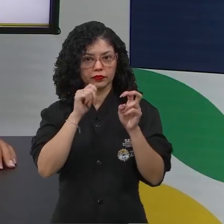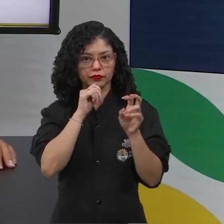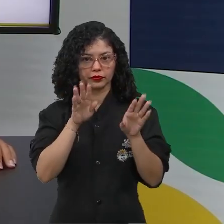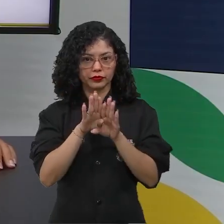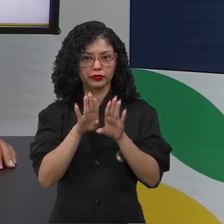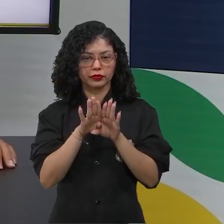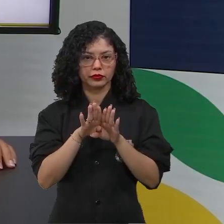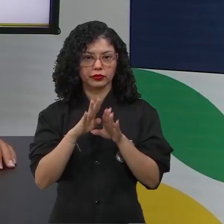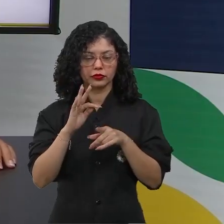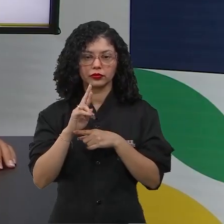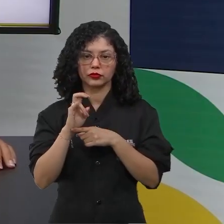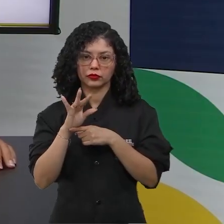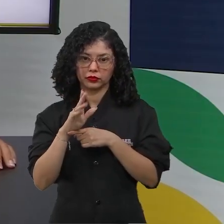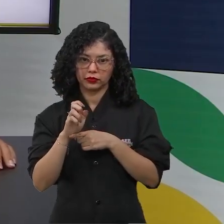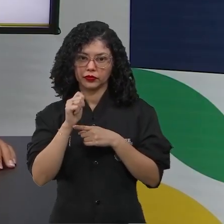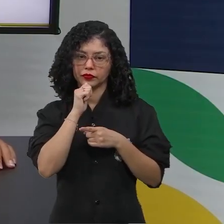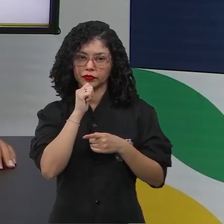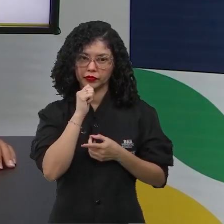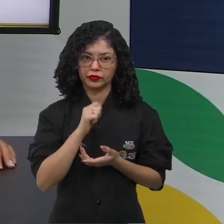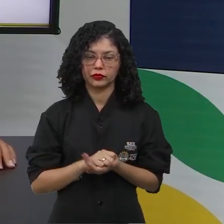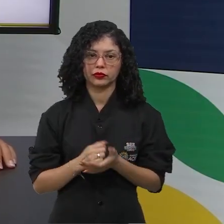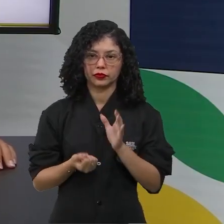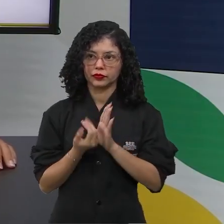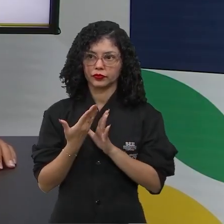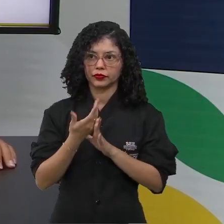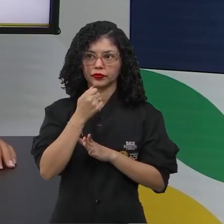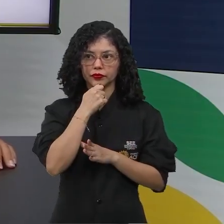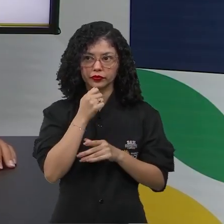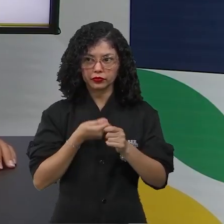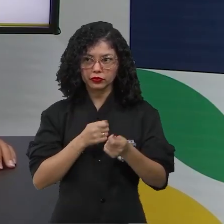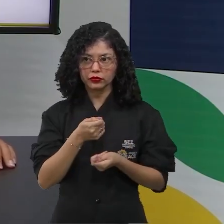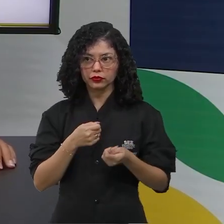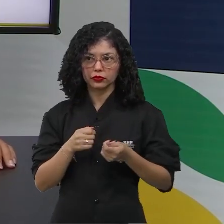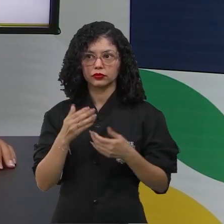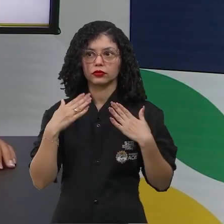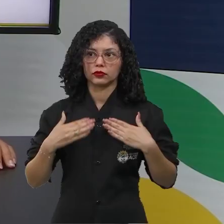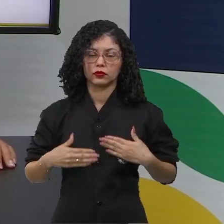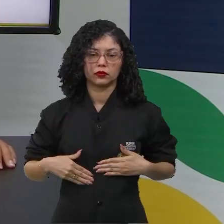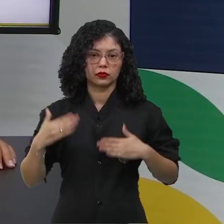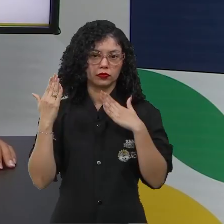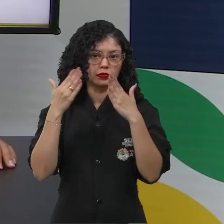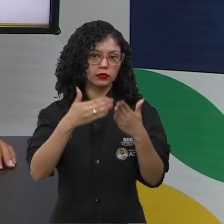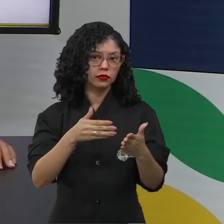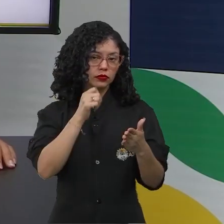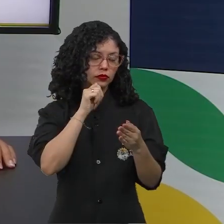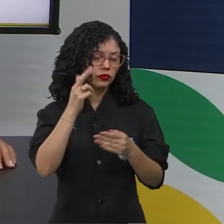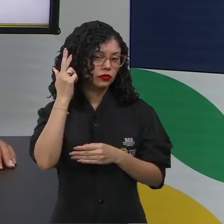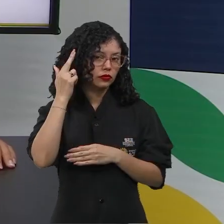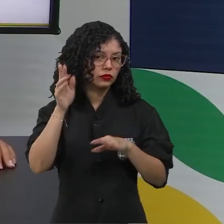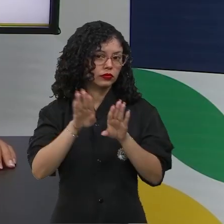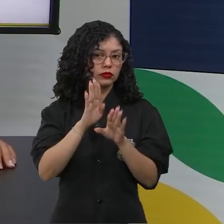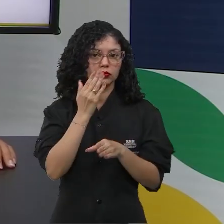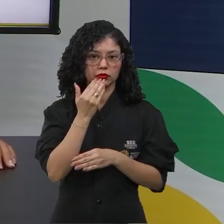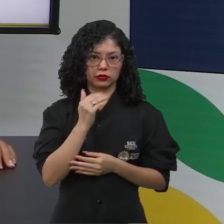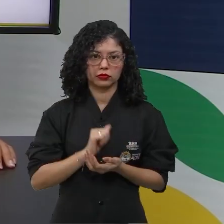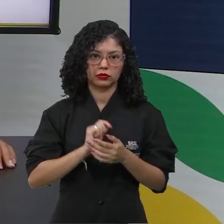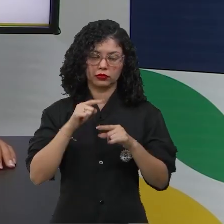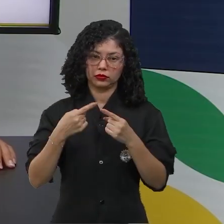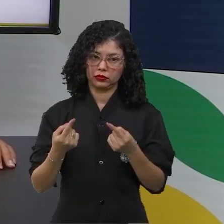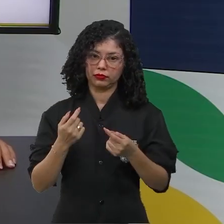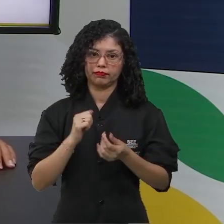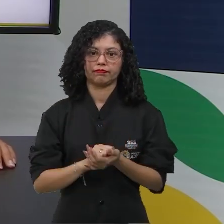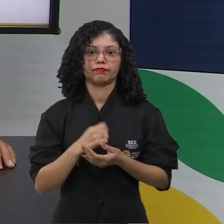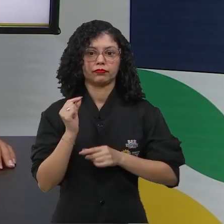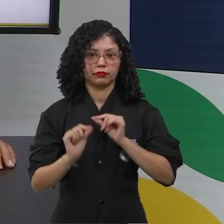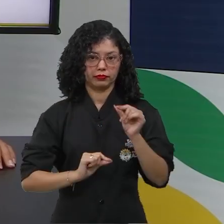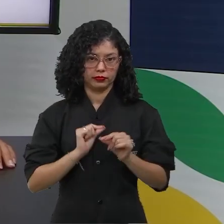obter fonte de energia, para o funcionamento e manutenção do corpo, esse é o direcionamento normal da alimentação. Mas aí, a